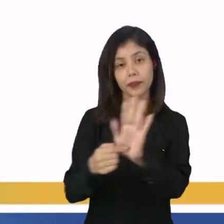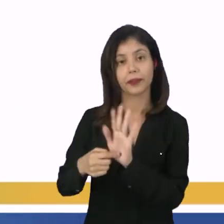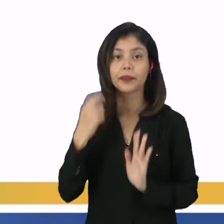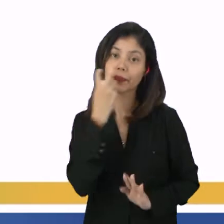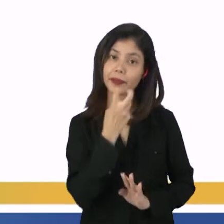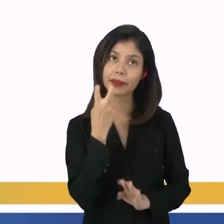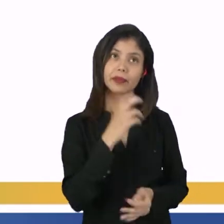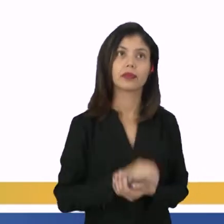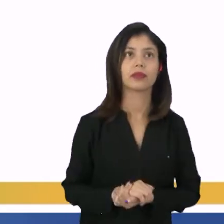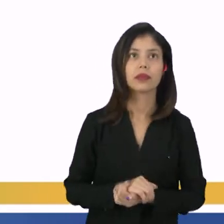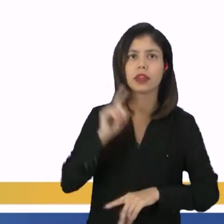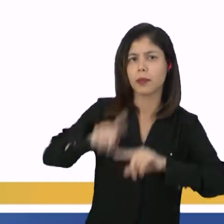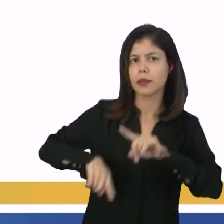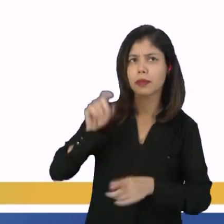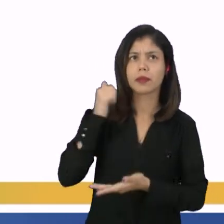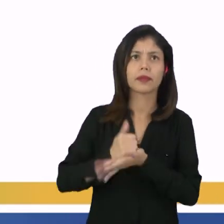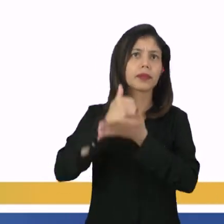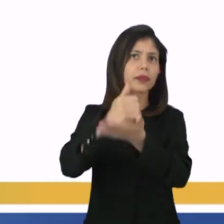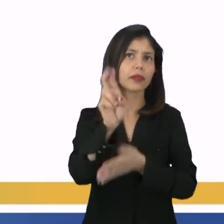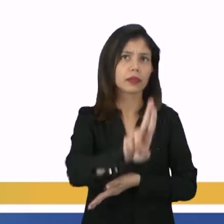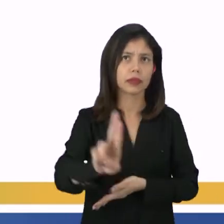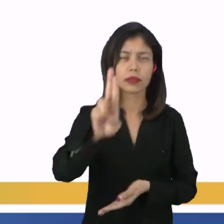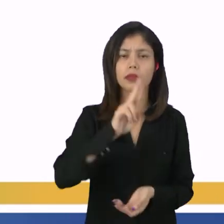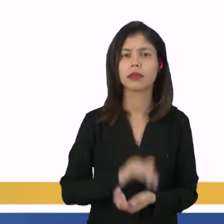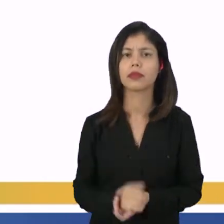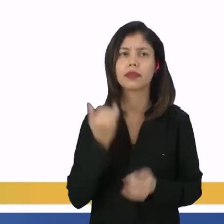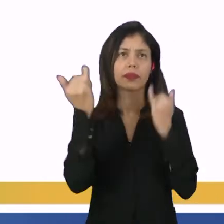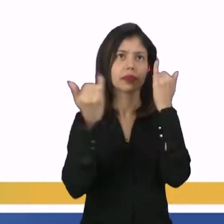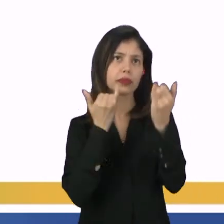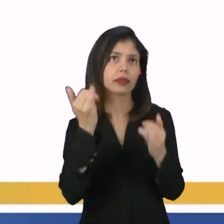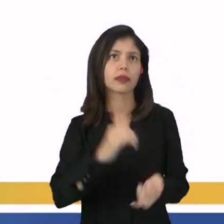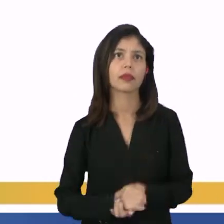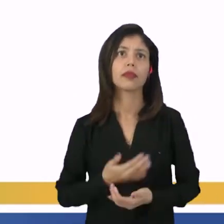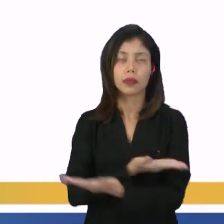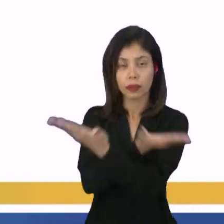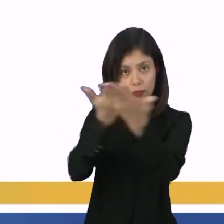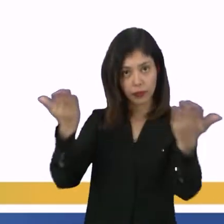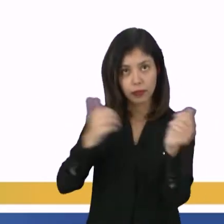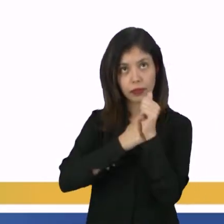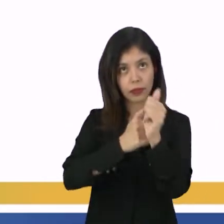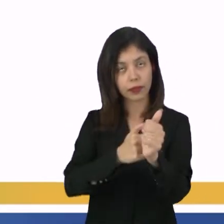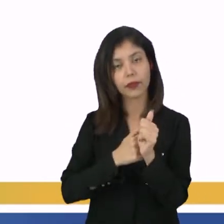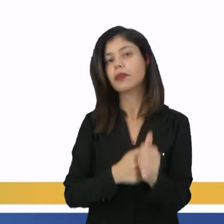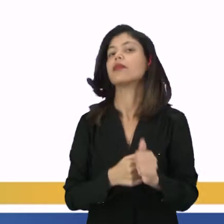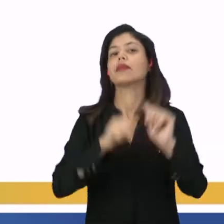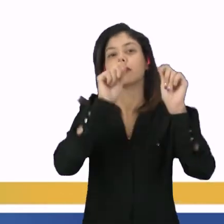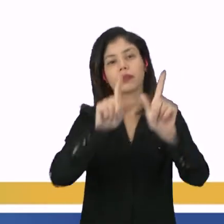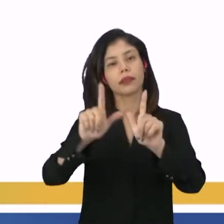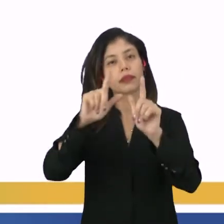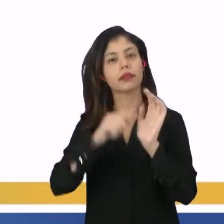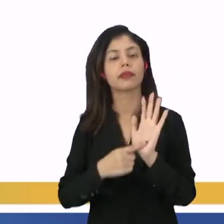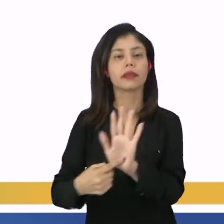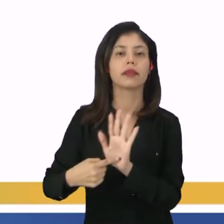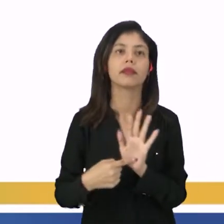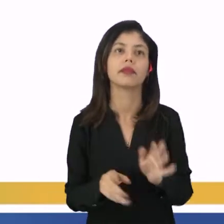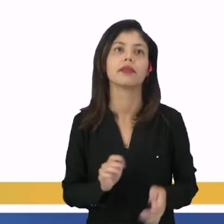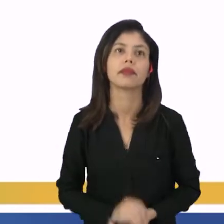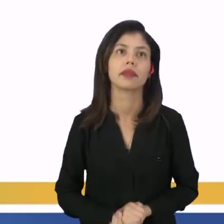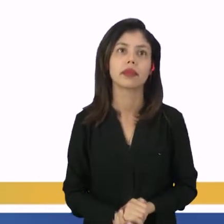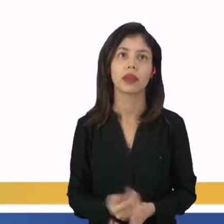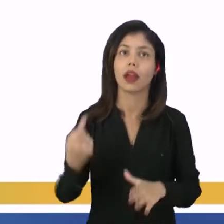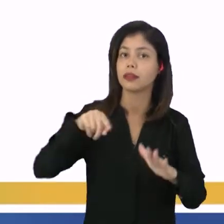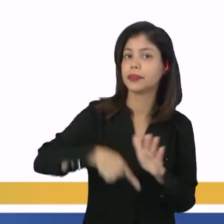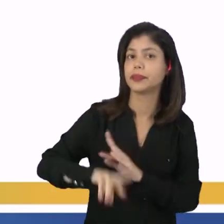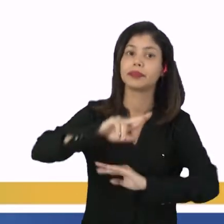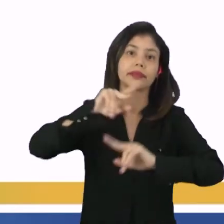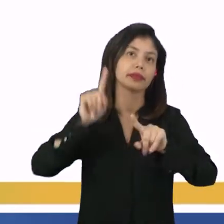Apresentação oral. Que material de apoio utilizar para apresentar as informações e para que o público acompanhe a apresentação?